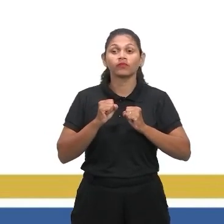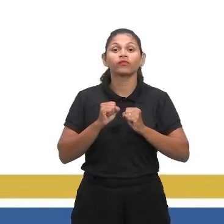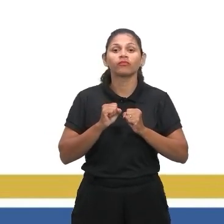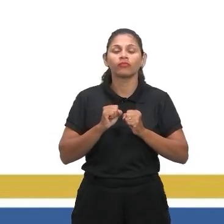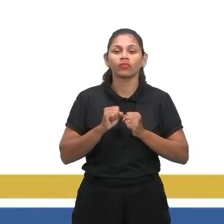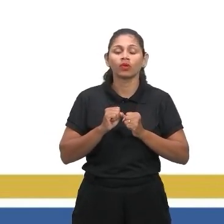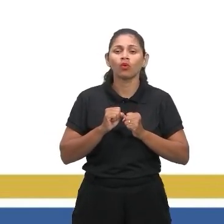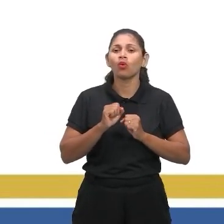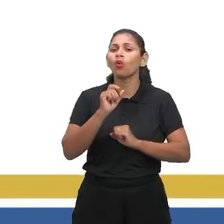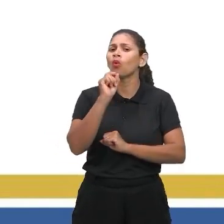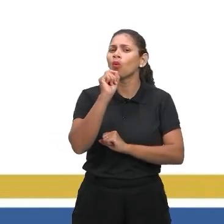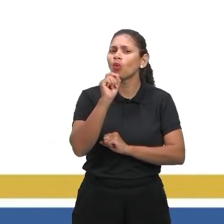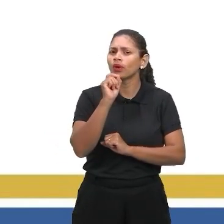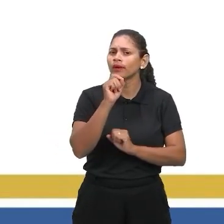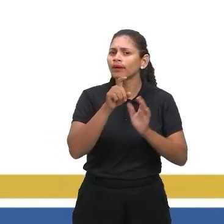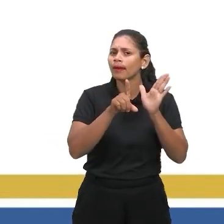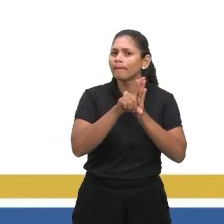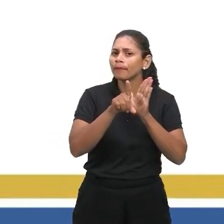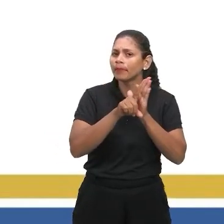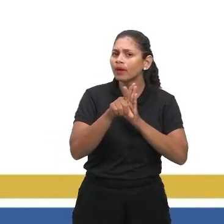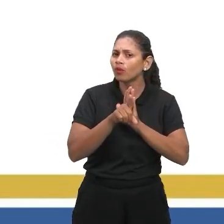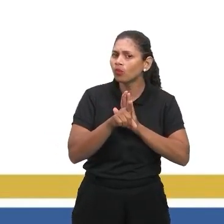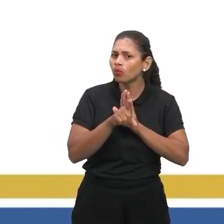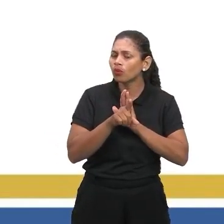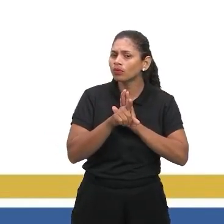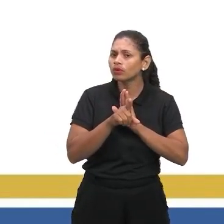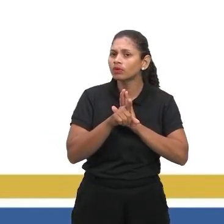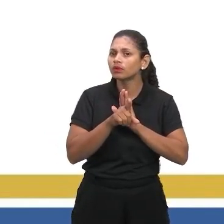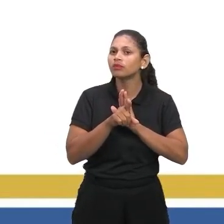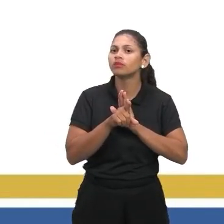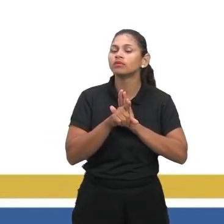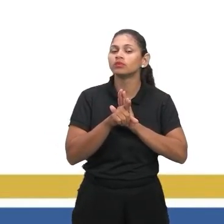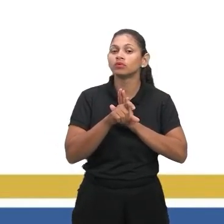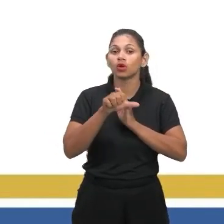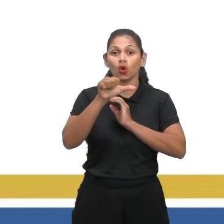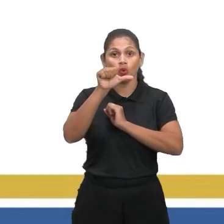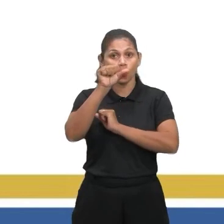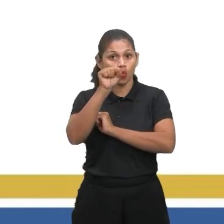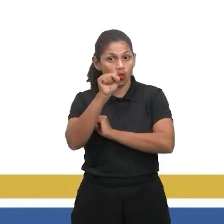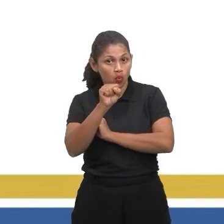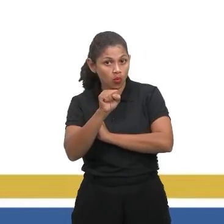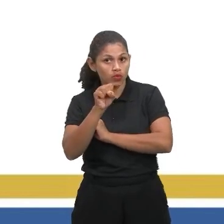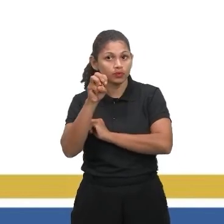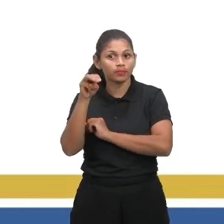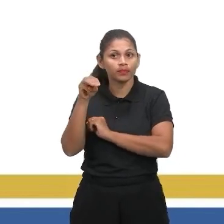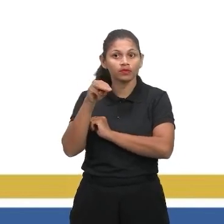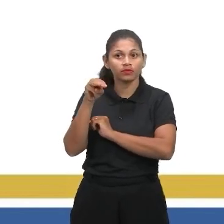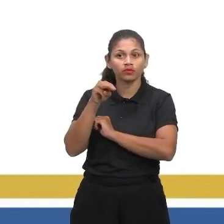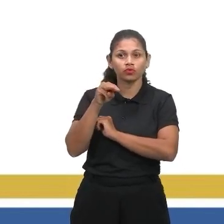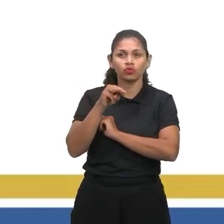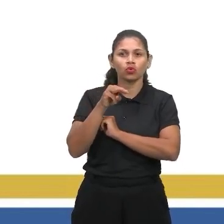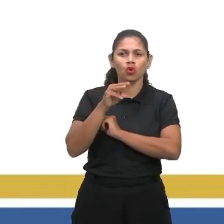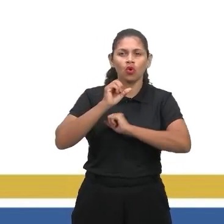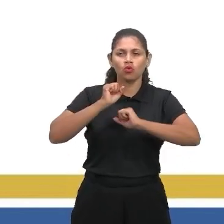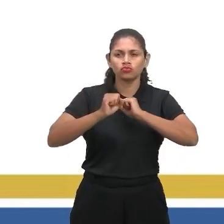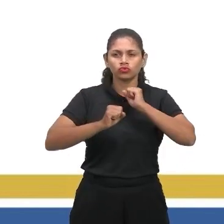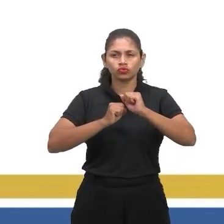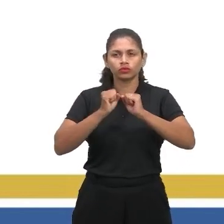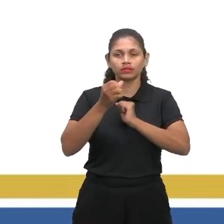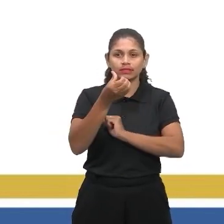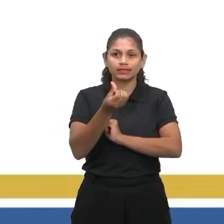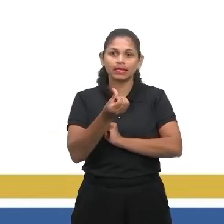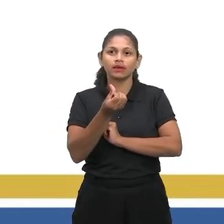enunciado estava pedindo, né? Primeiro a gente encontrou que ela passou 8 minutos na velocidade 6, 10 minutos na